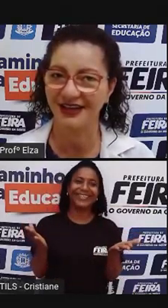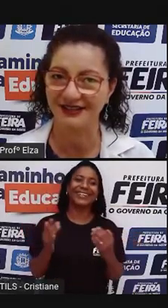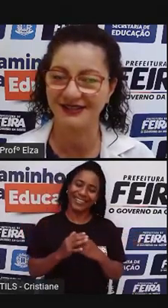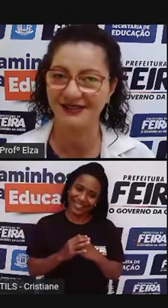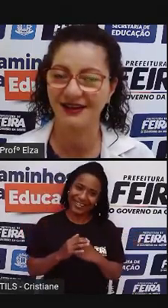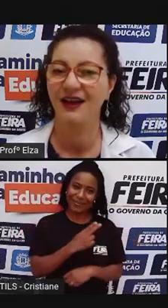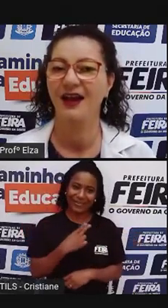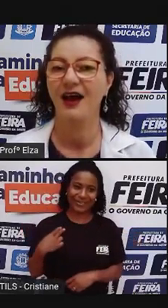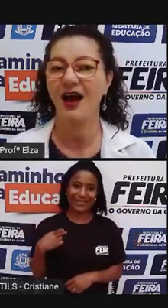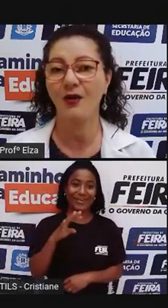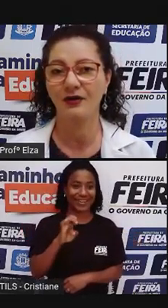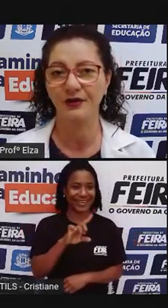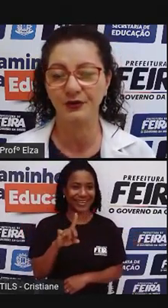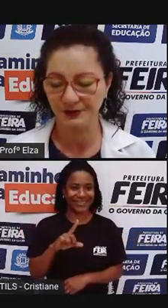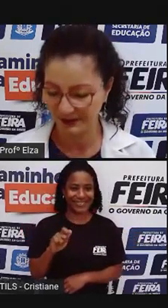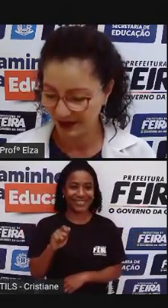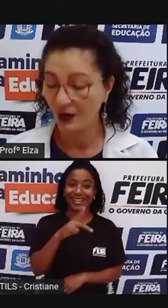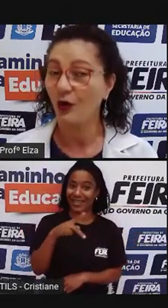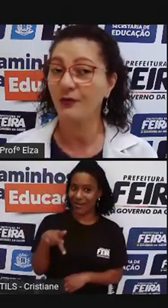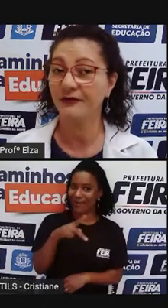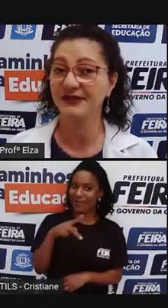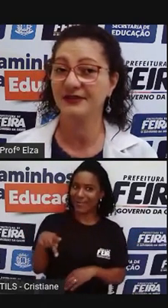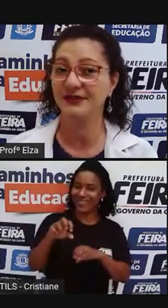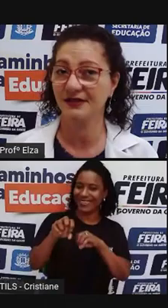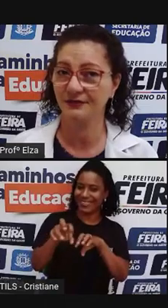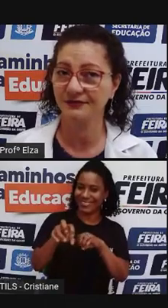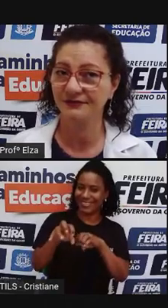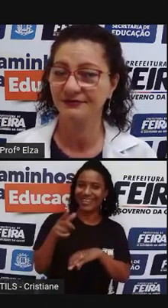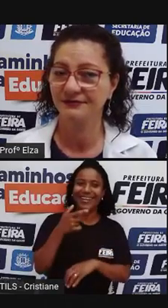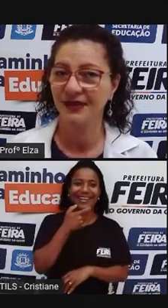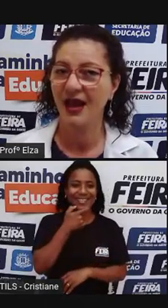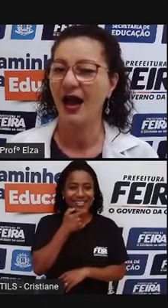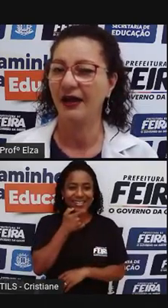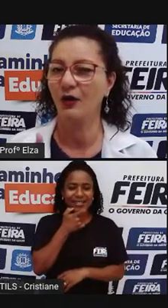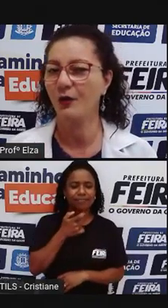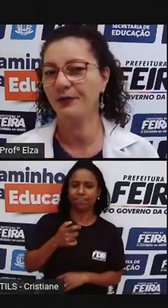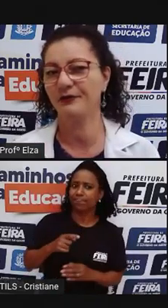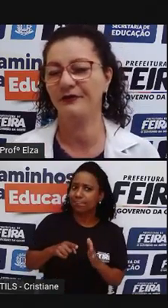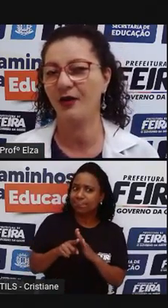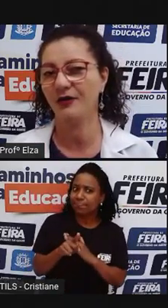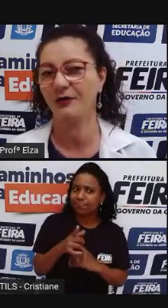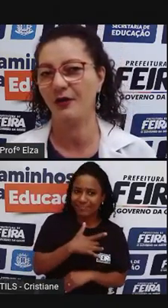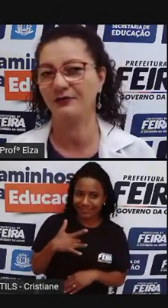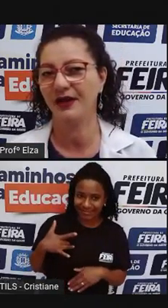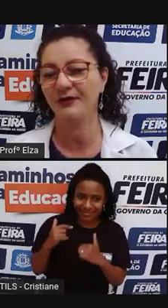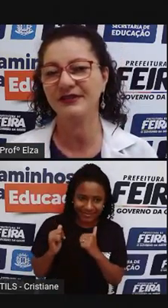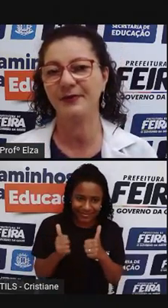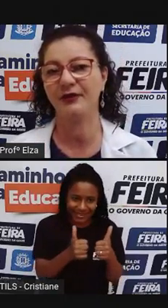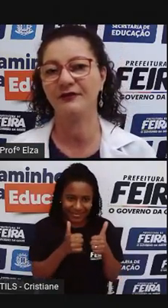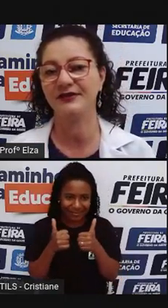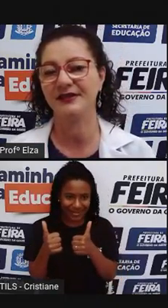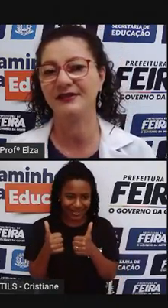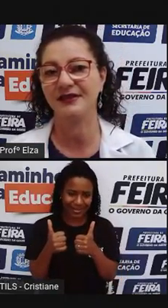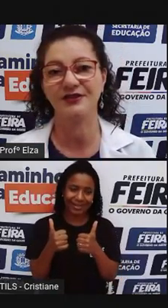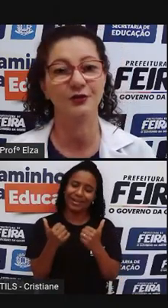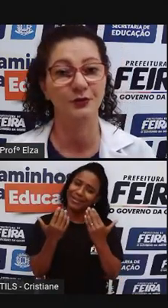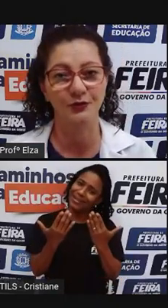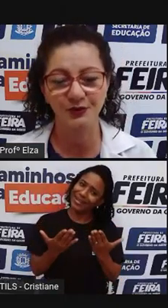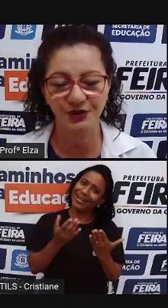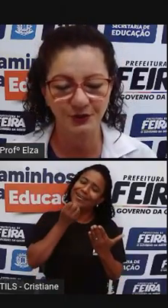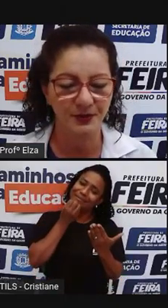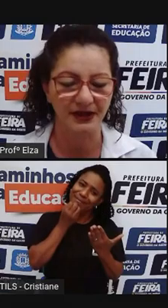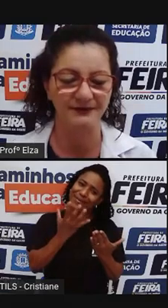de inglês. How are you? Como vocês estão? I hope you're very well. Eu espero que vocês